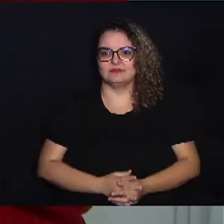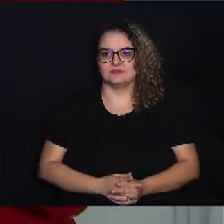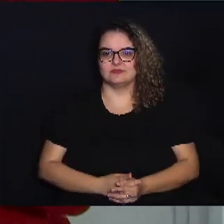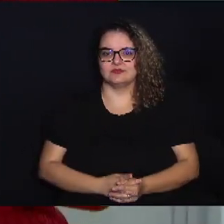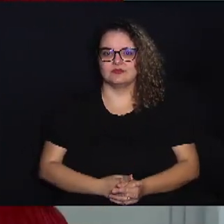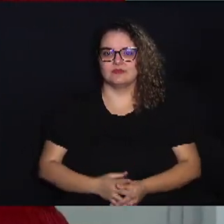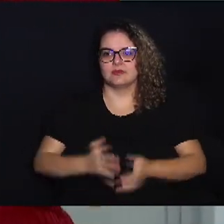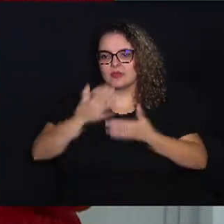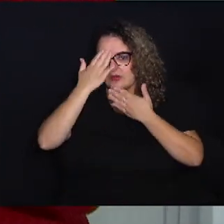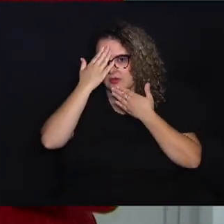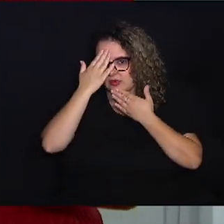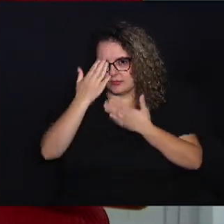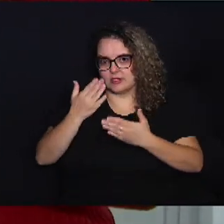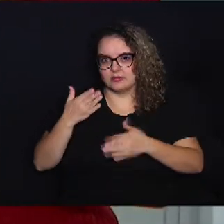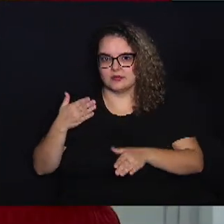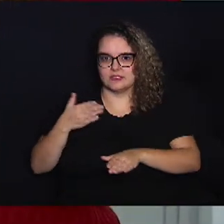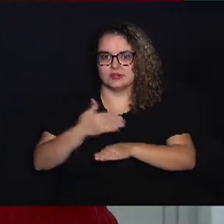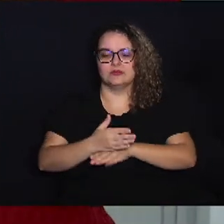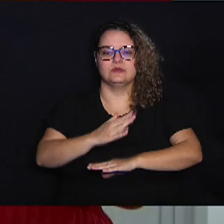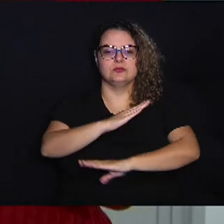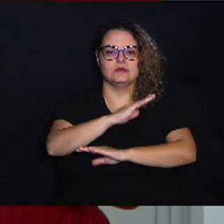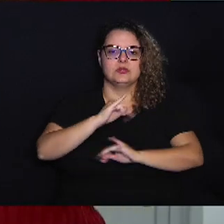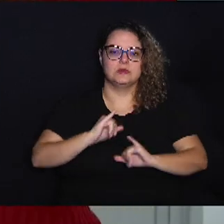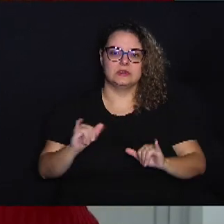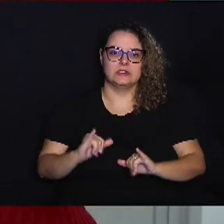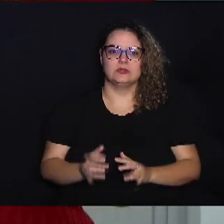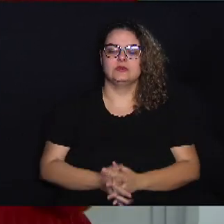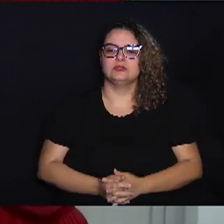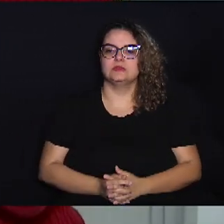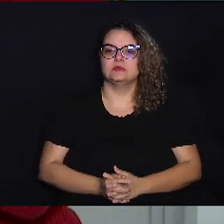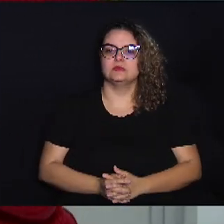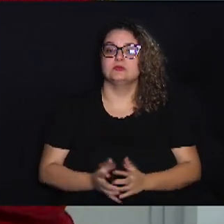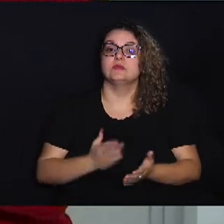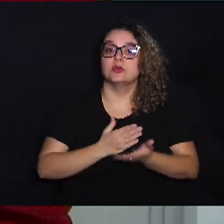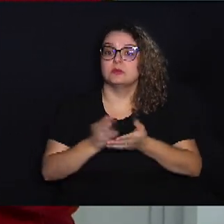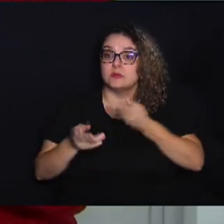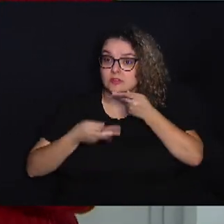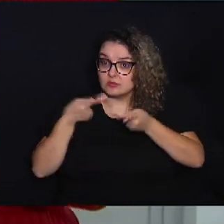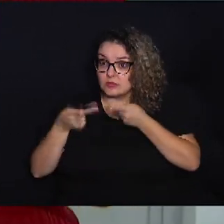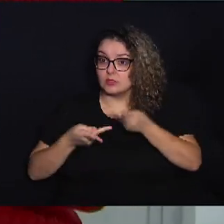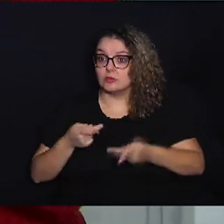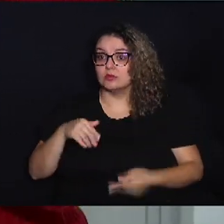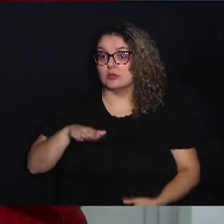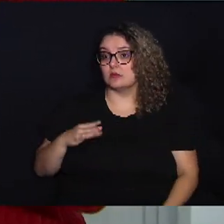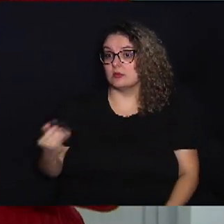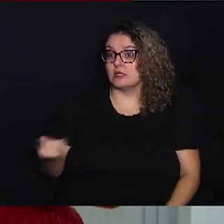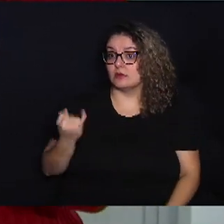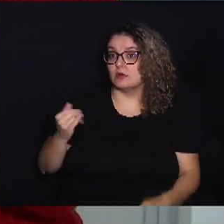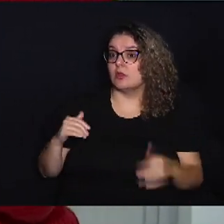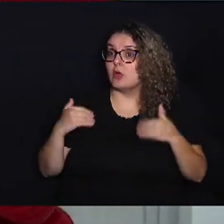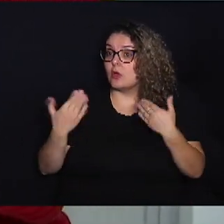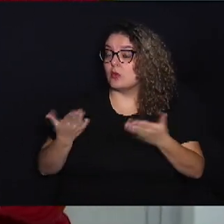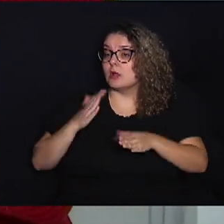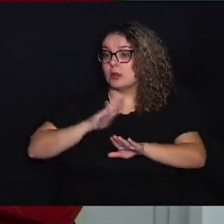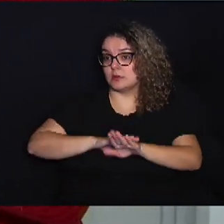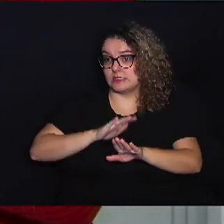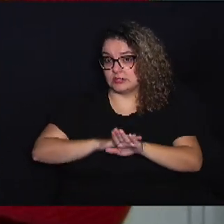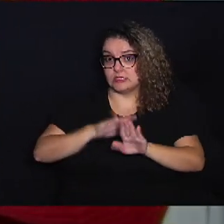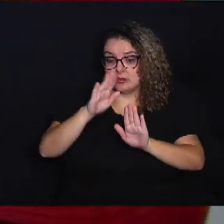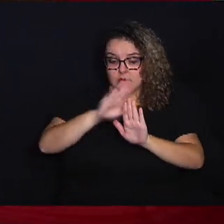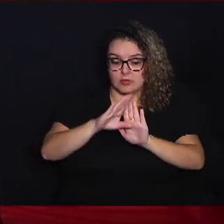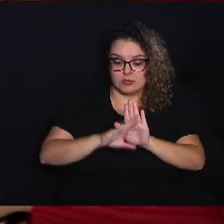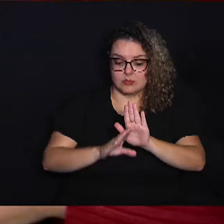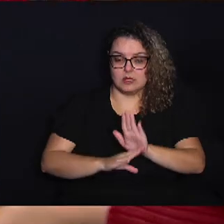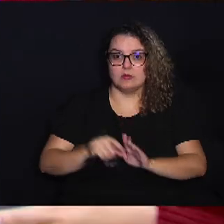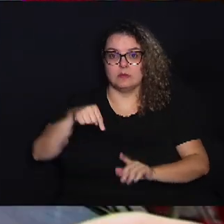obrigada pela sua participação aqui no Câmara Notícia, né? Vamos começar falando, né, o que é mais importante. Quais são as ações programadas